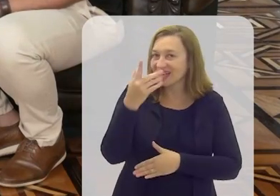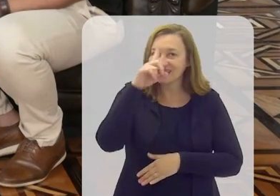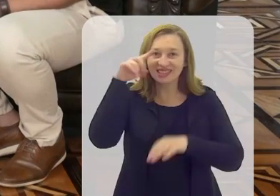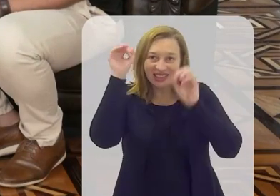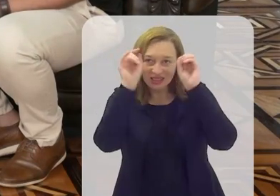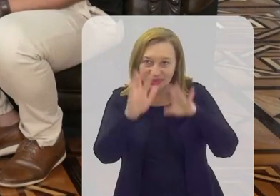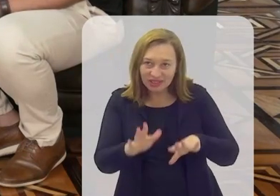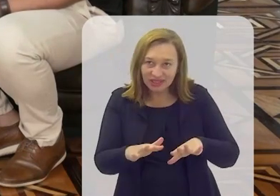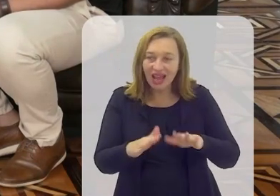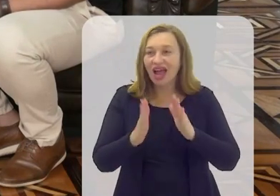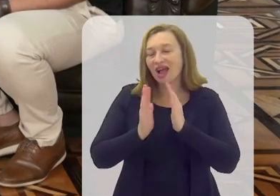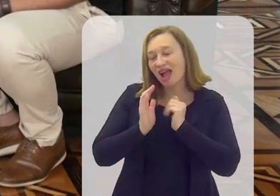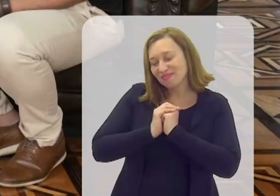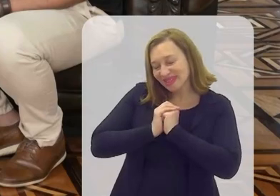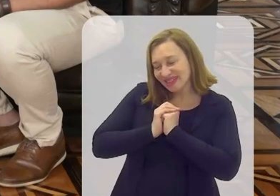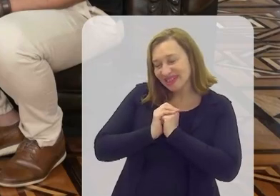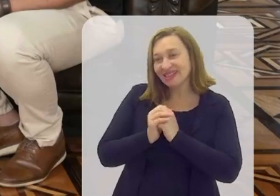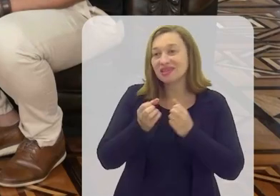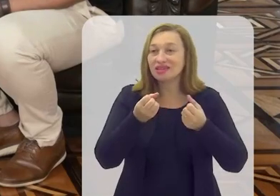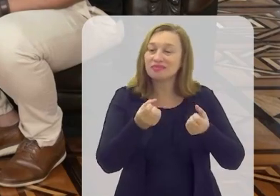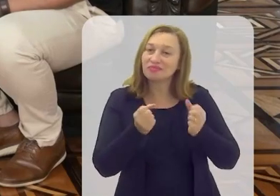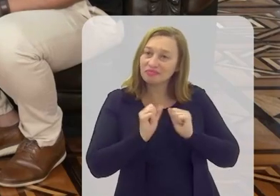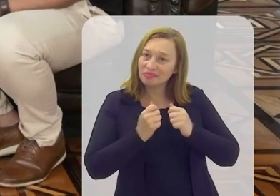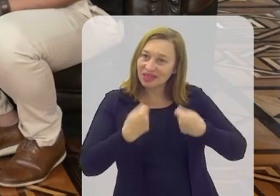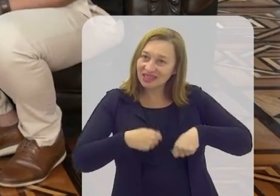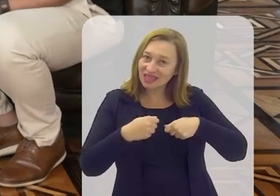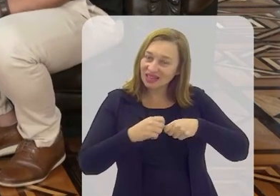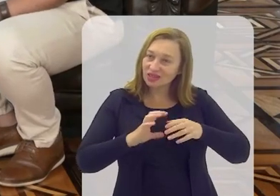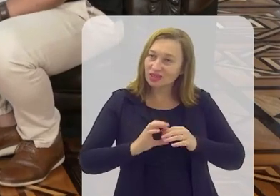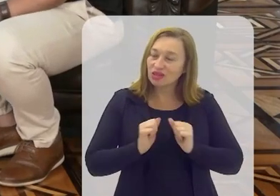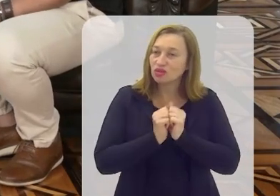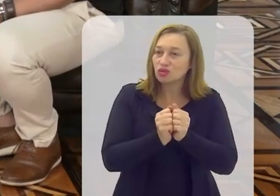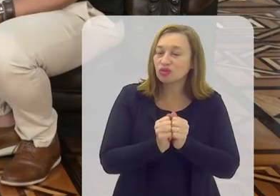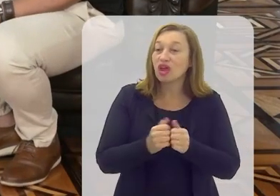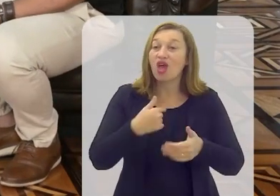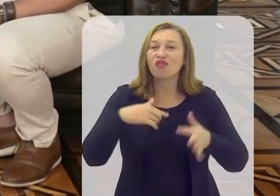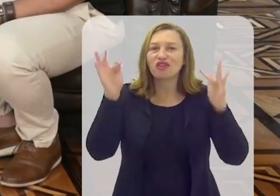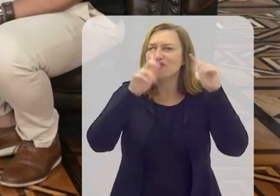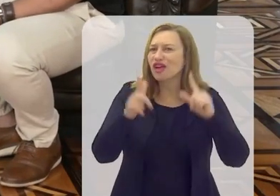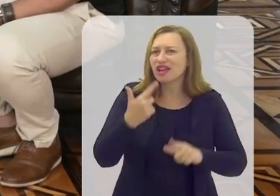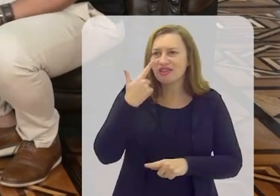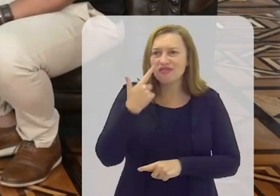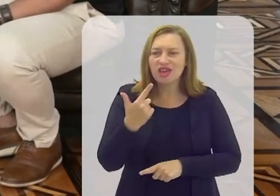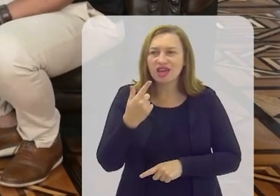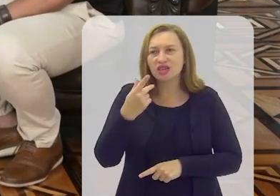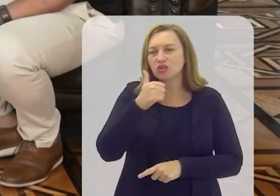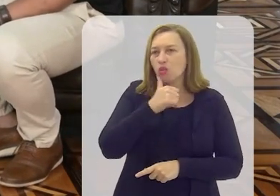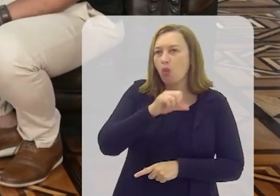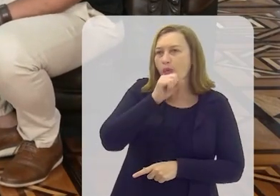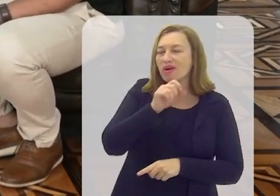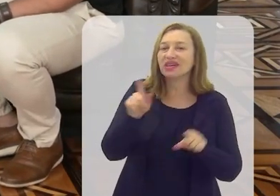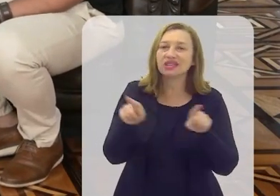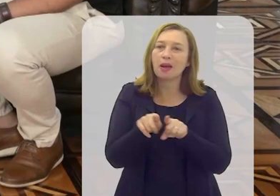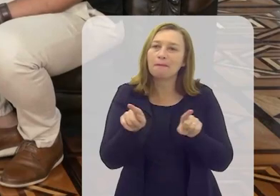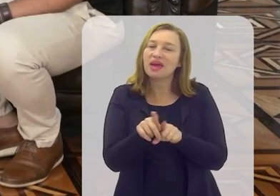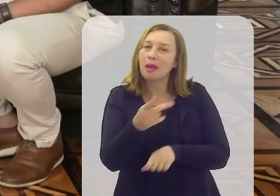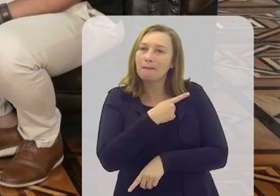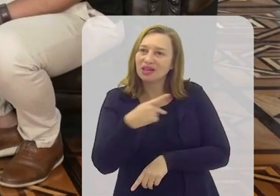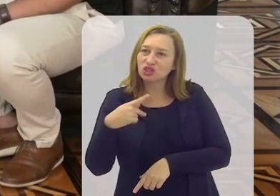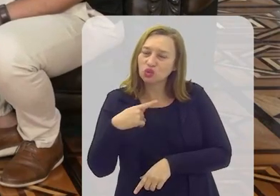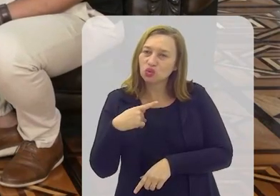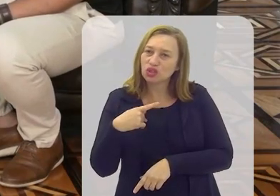Sabe, que Deus abençoe. Amém. E o que você precisar, por favor, nós estamos juntos. Estamos abertos. E eu fiquei feliz de ver que sua mãe, que também é uma